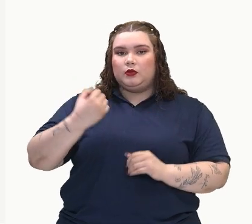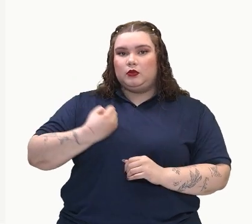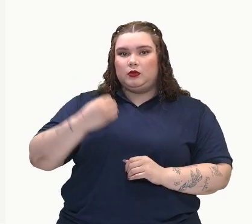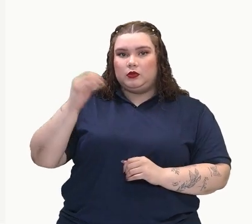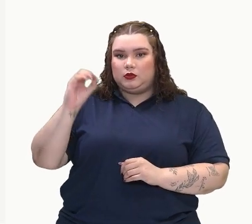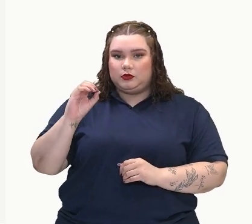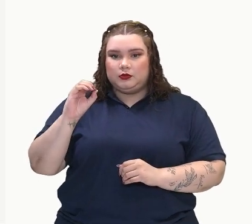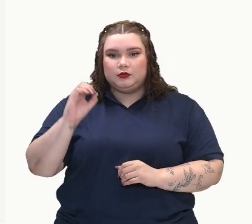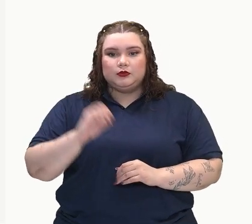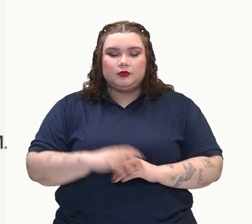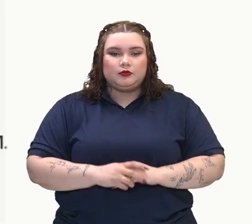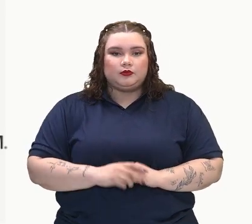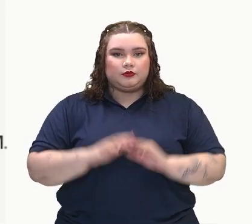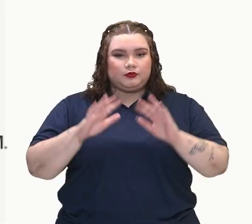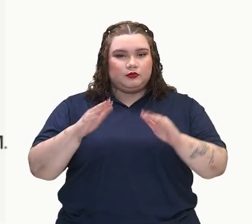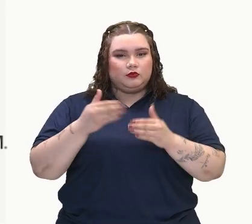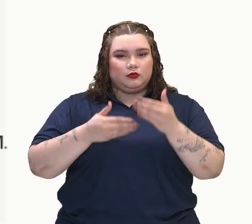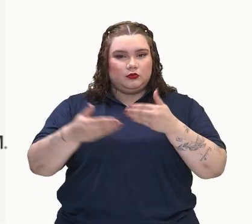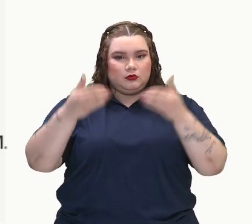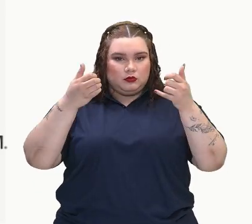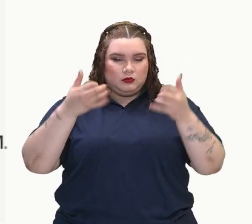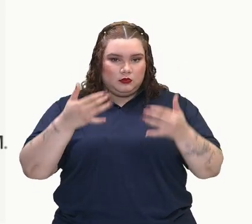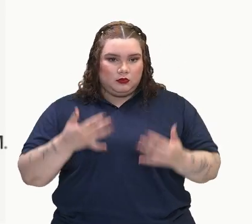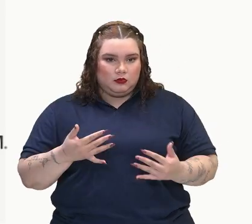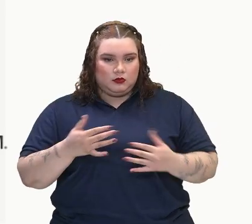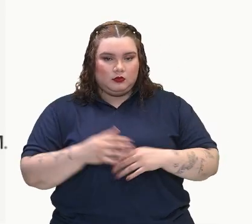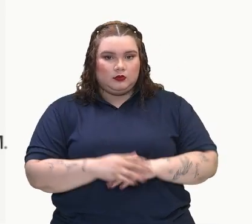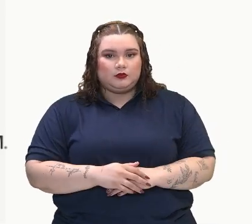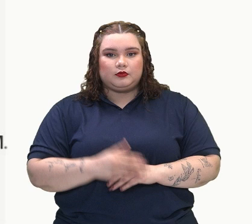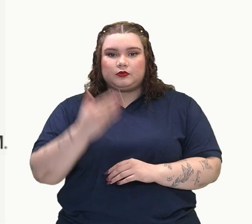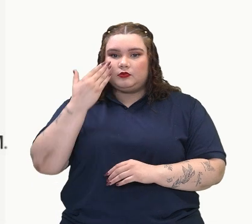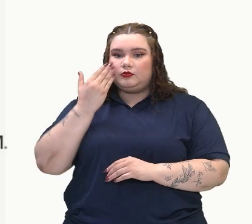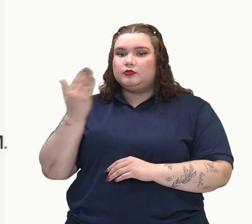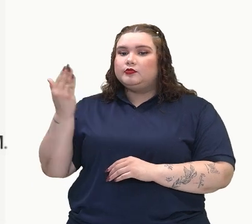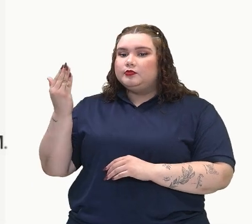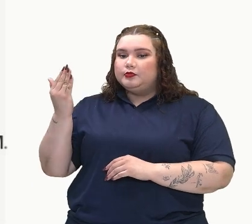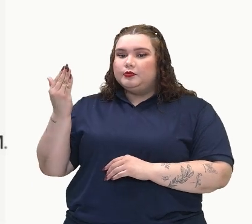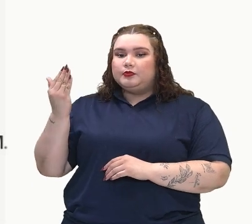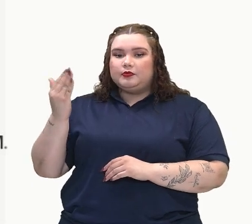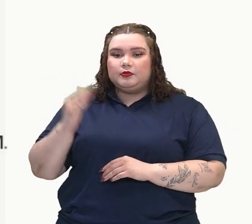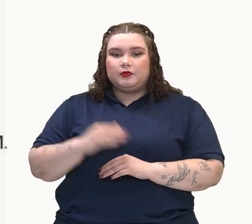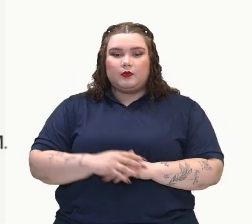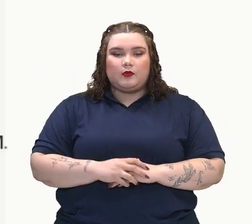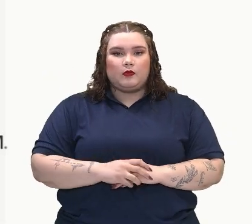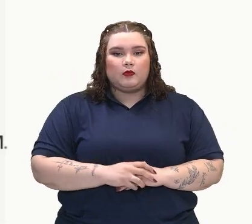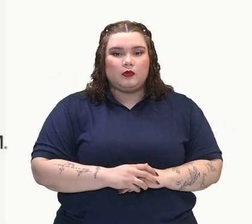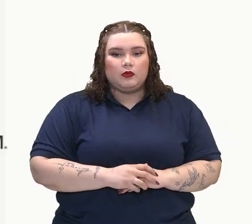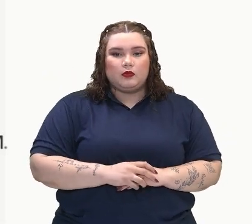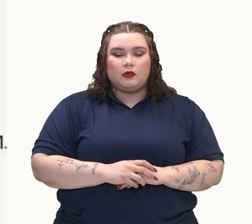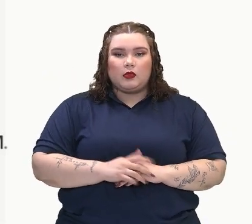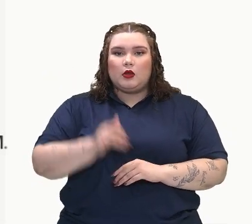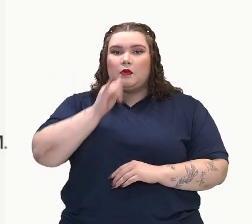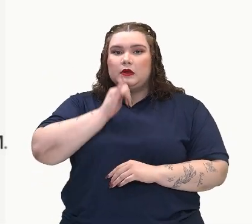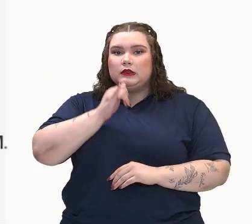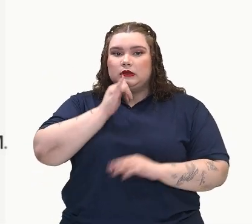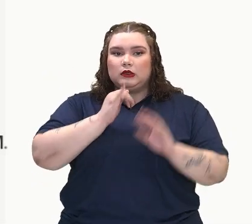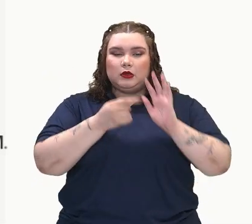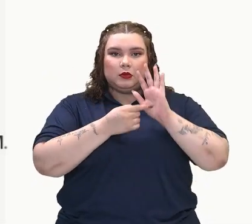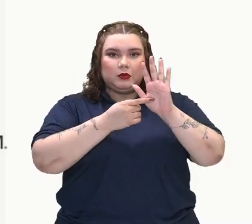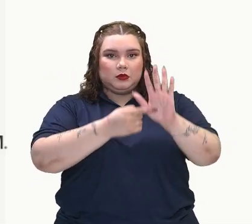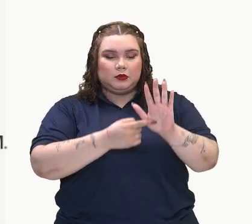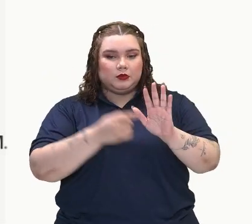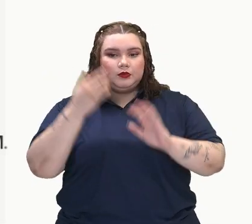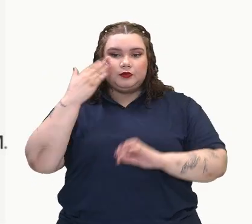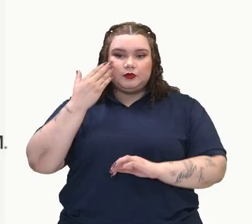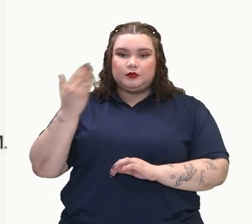Não necessariamente, daqui a pouco a gente vai ver isso daqui. Então temos aqui, ó, essa situação. Nós